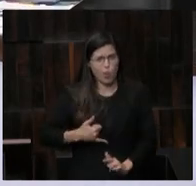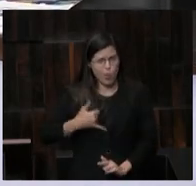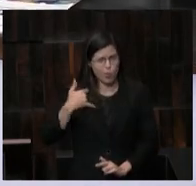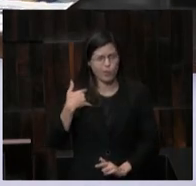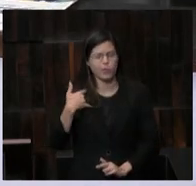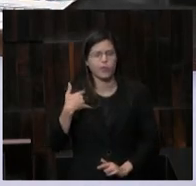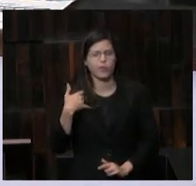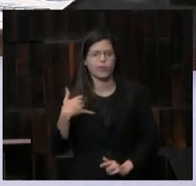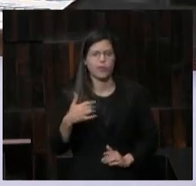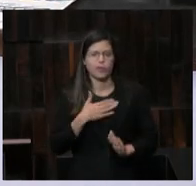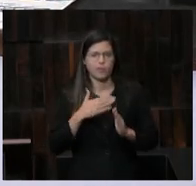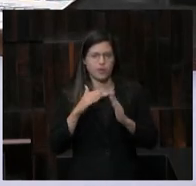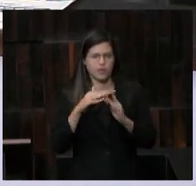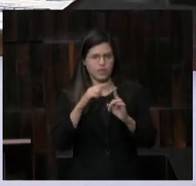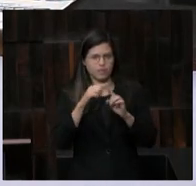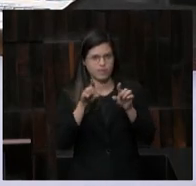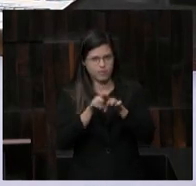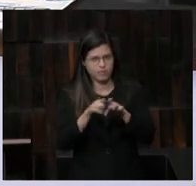tinha um trabalho